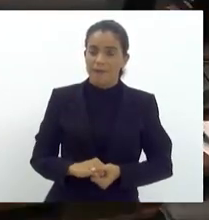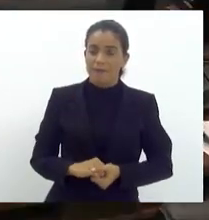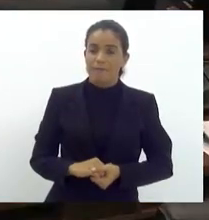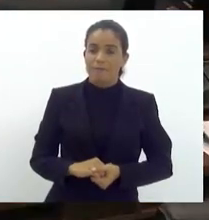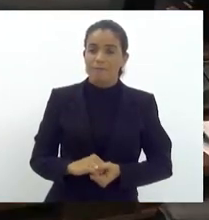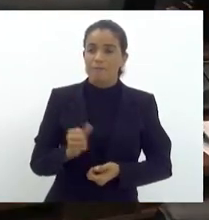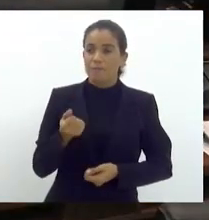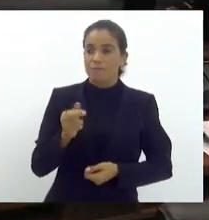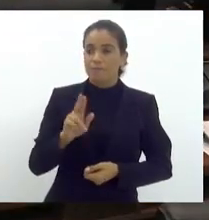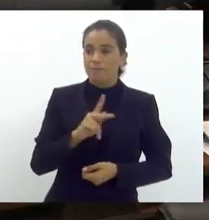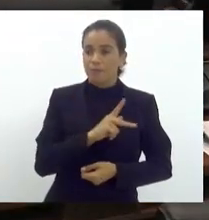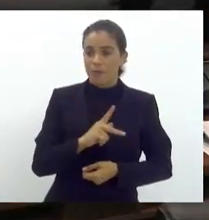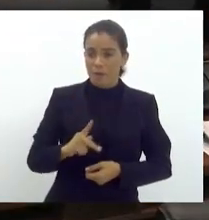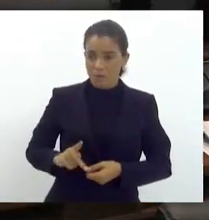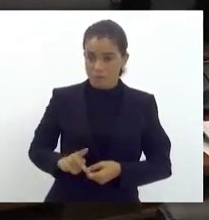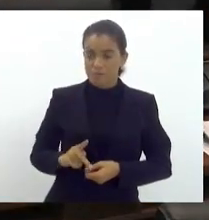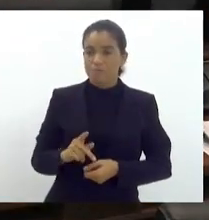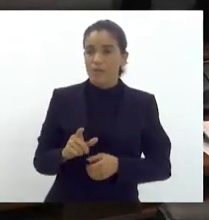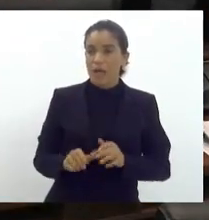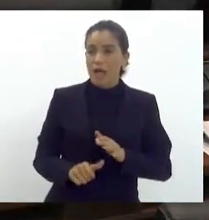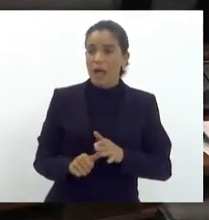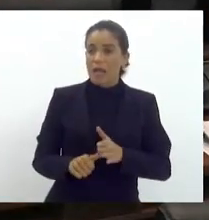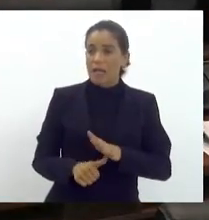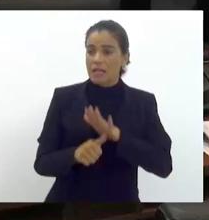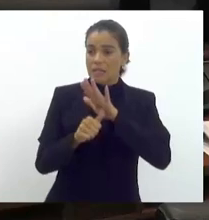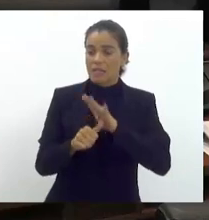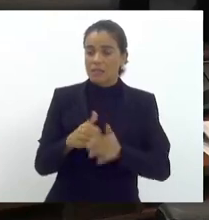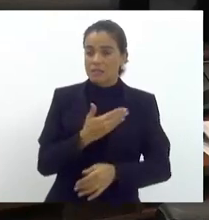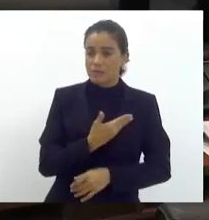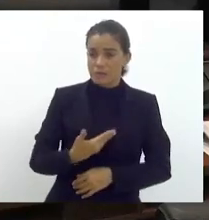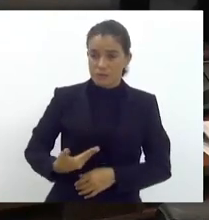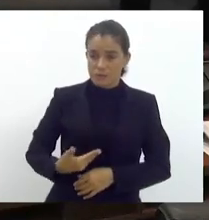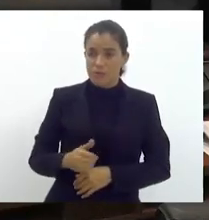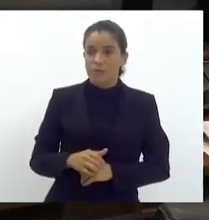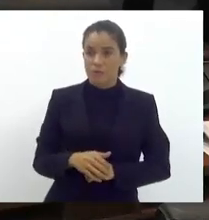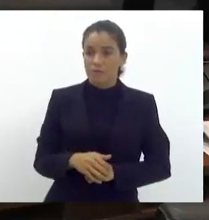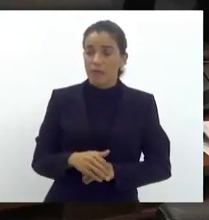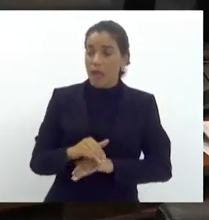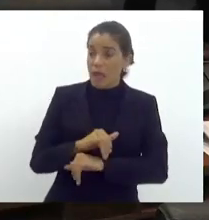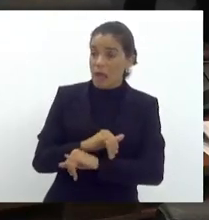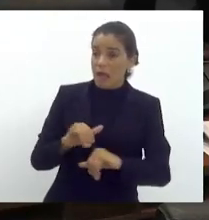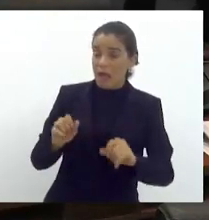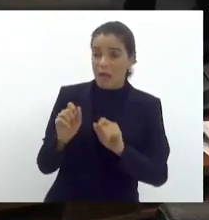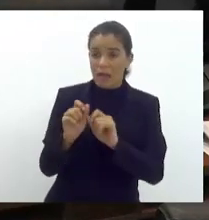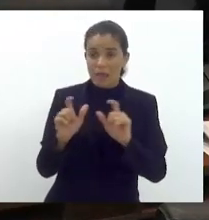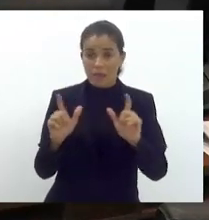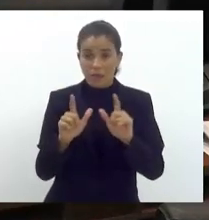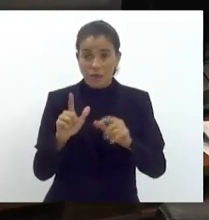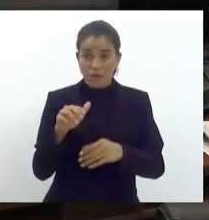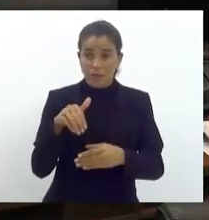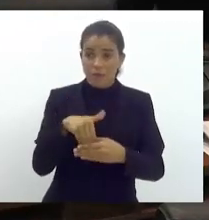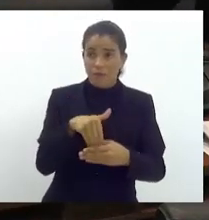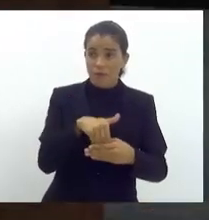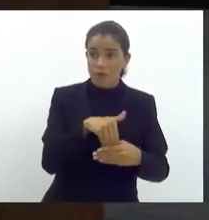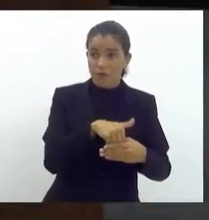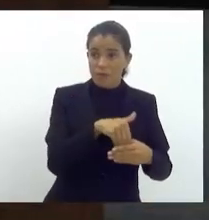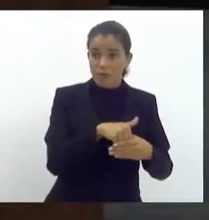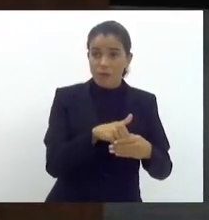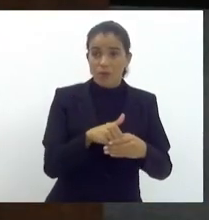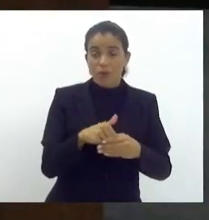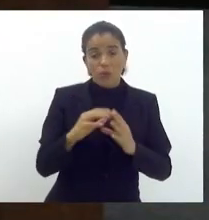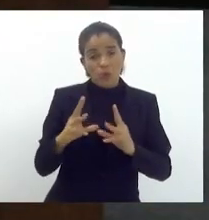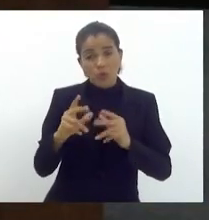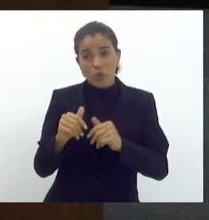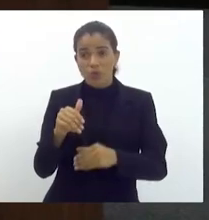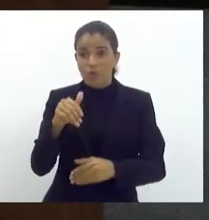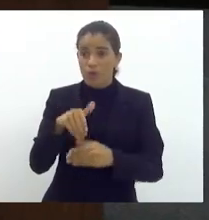senhor presidente para encaminhar pela liderança do governo alertando nossos amigos deputados que estamos de votação pedindo que todos